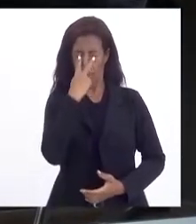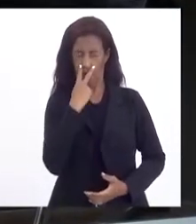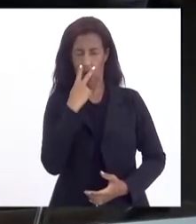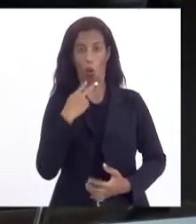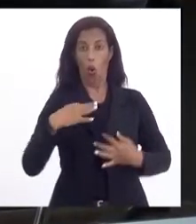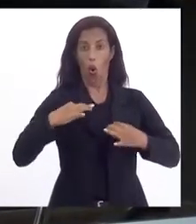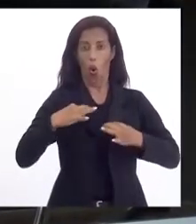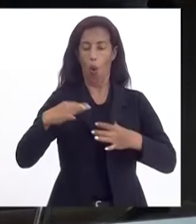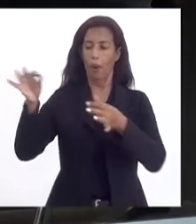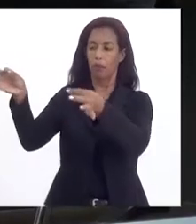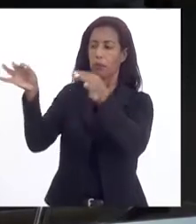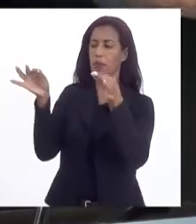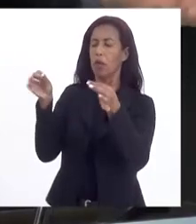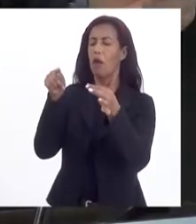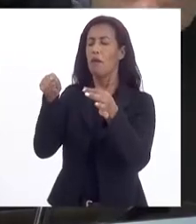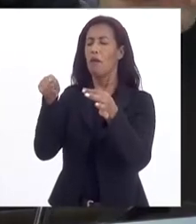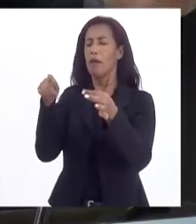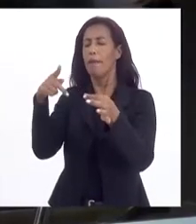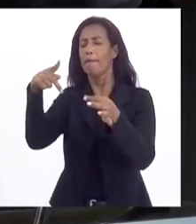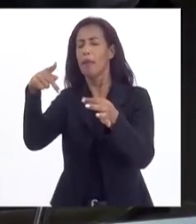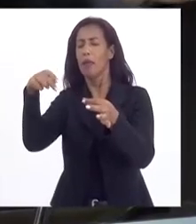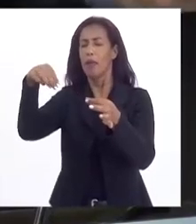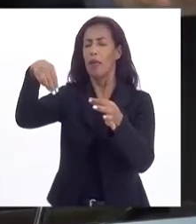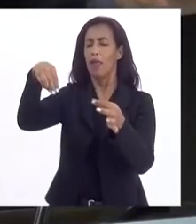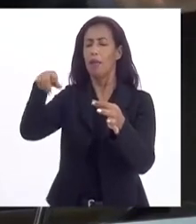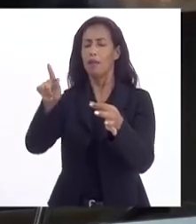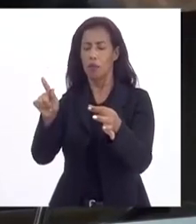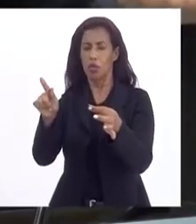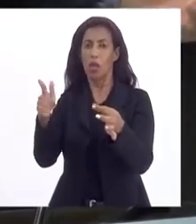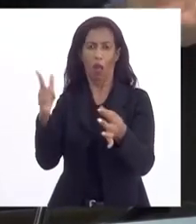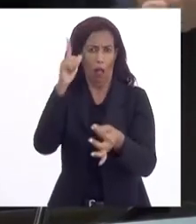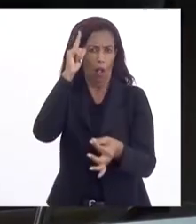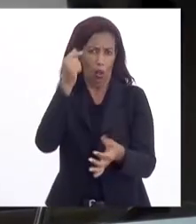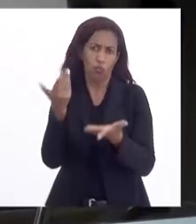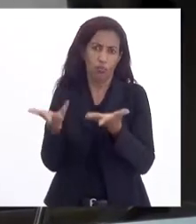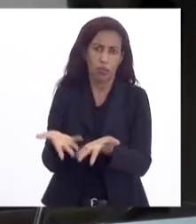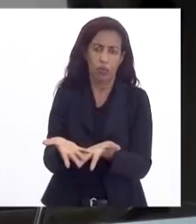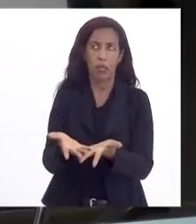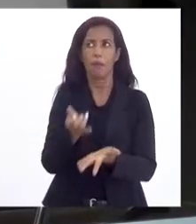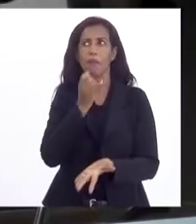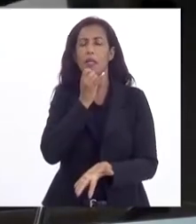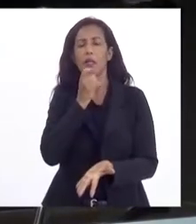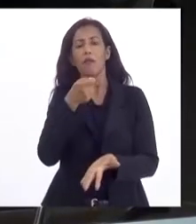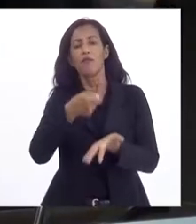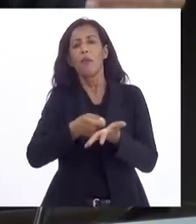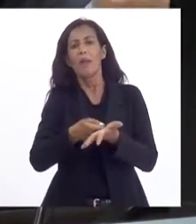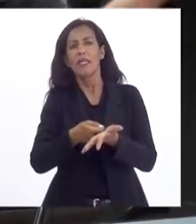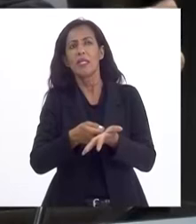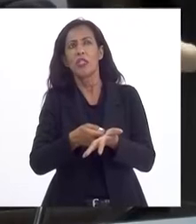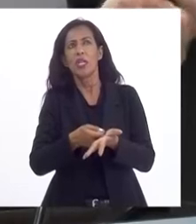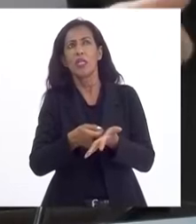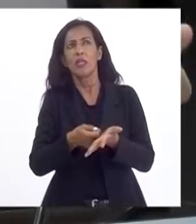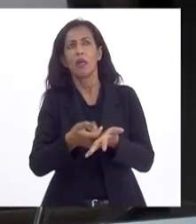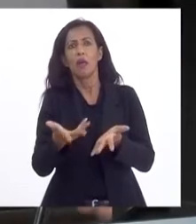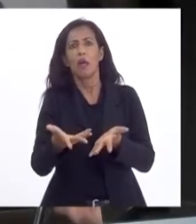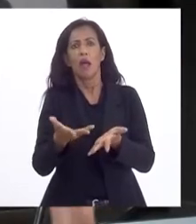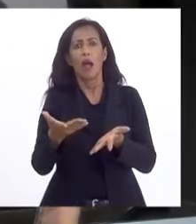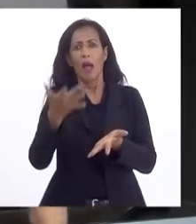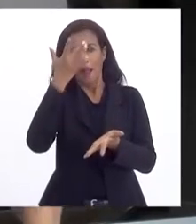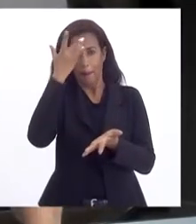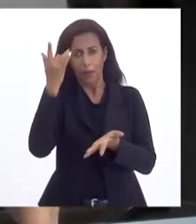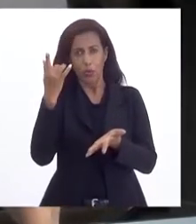tamanho visual, M, P, pão... Me parece absolutamente lógico, mas se for uma exigência muito grande, ele vai ter